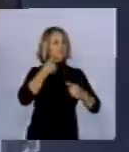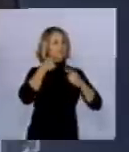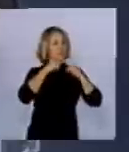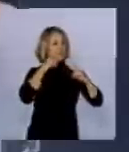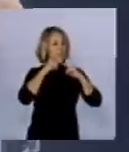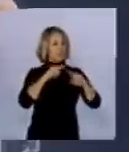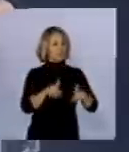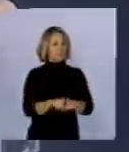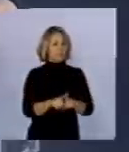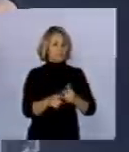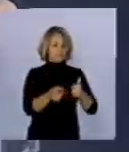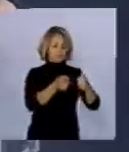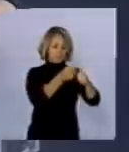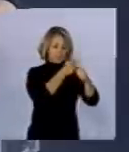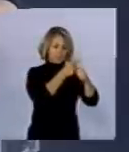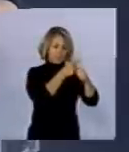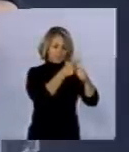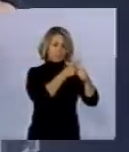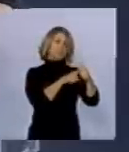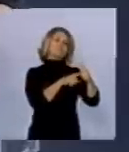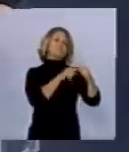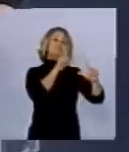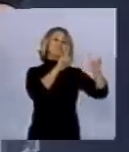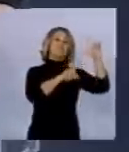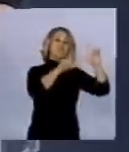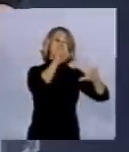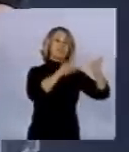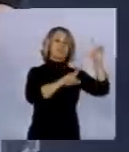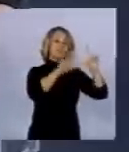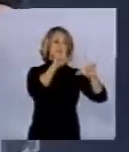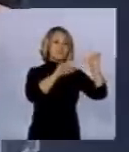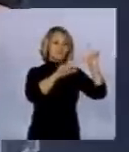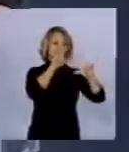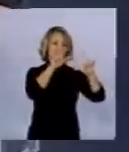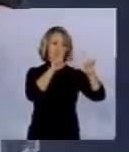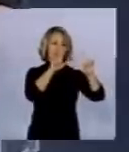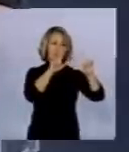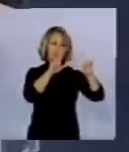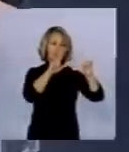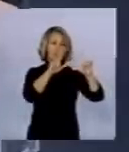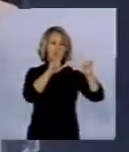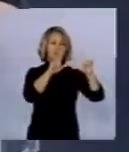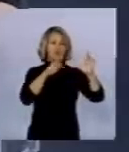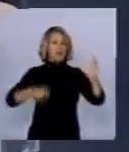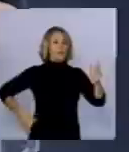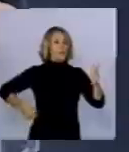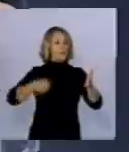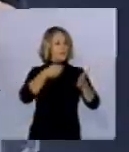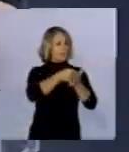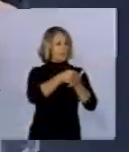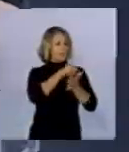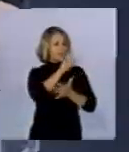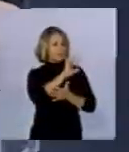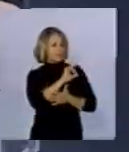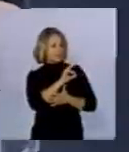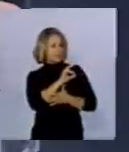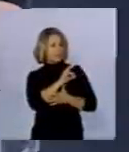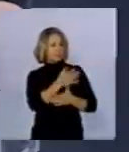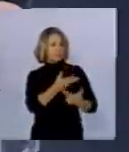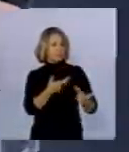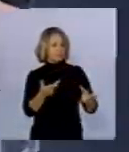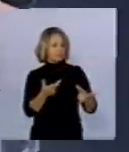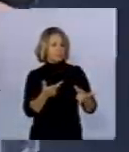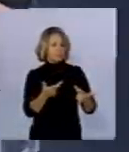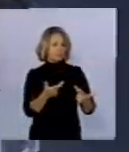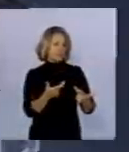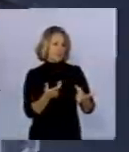debatidos primeiro que a televisão eh a cabo ela não vai descaracterizar a sua programação